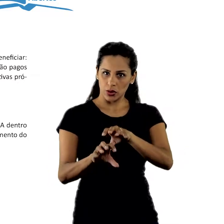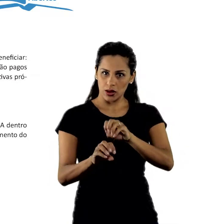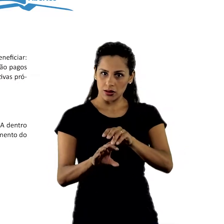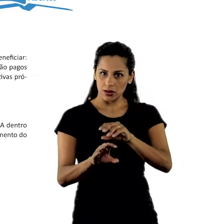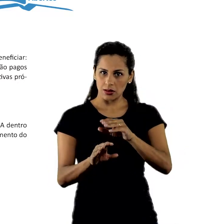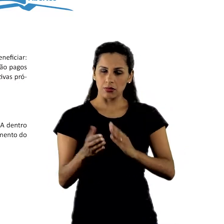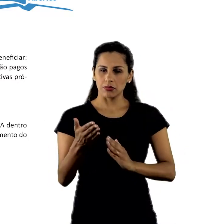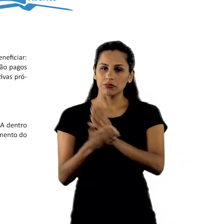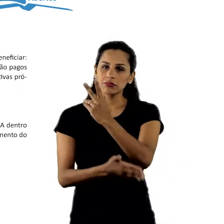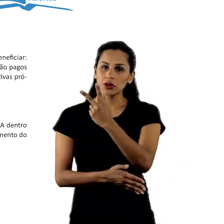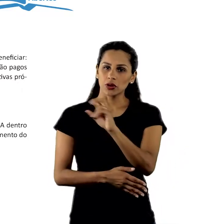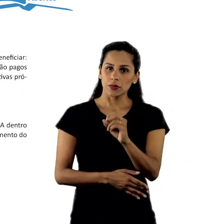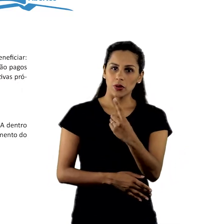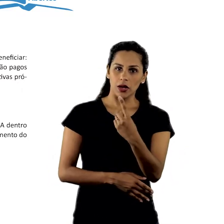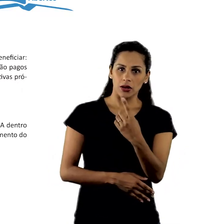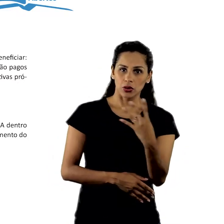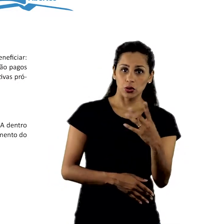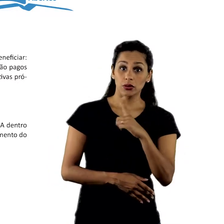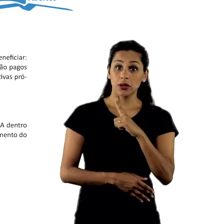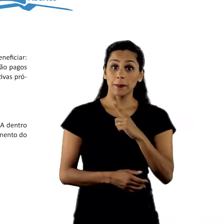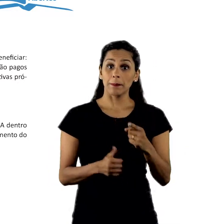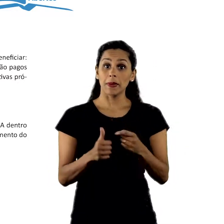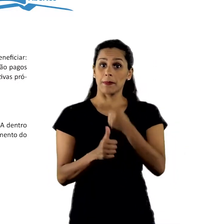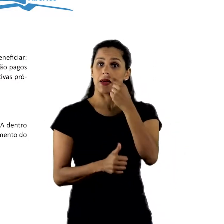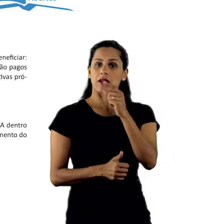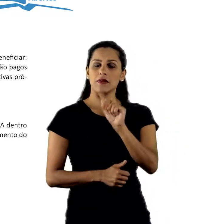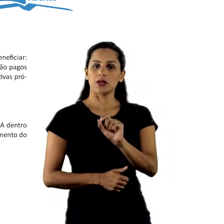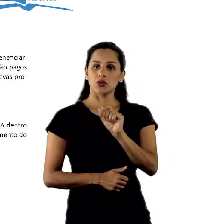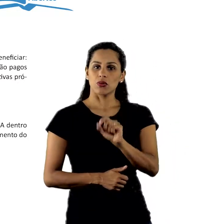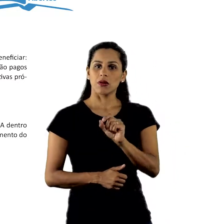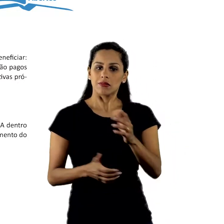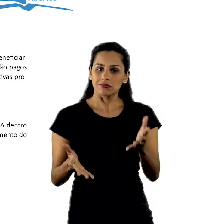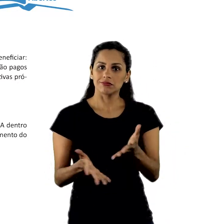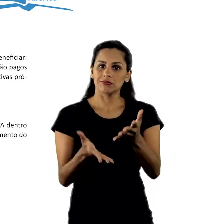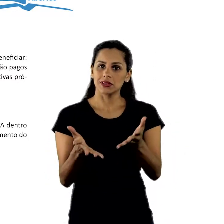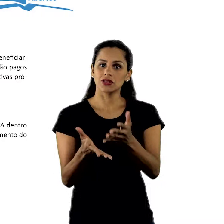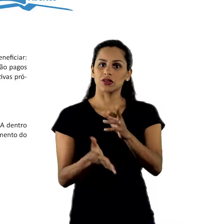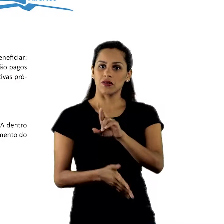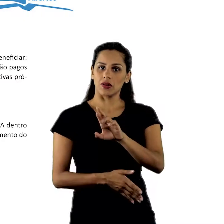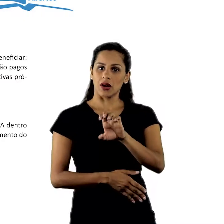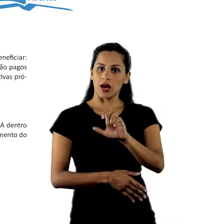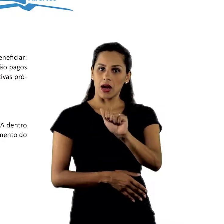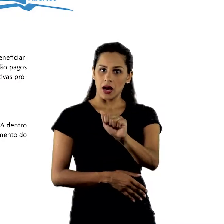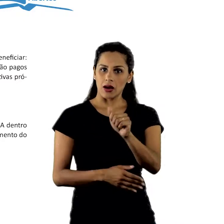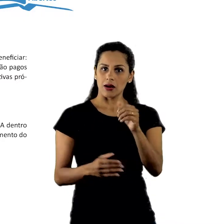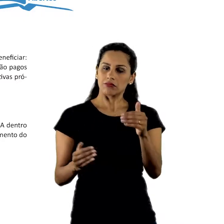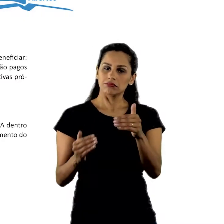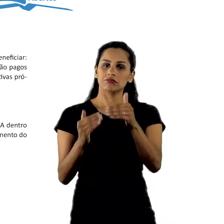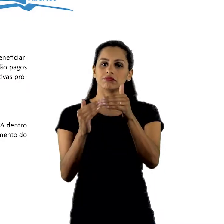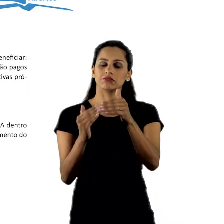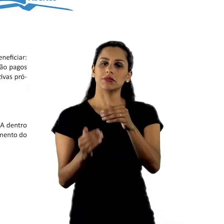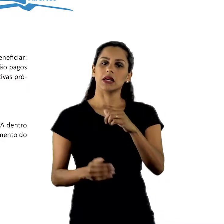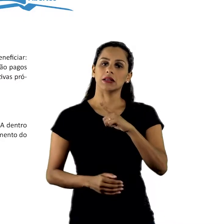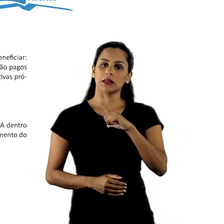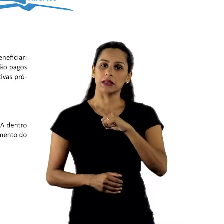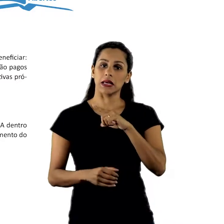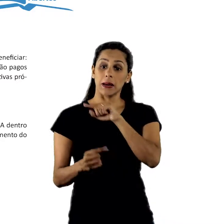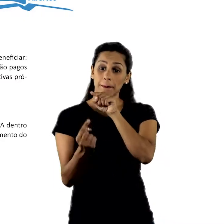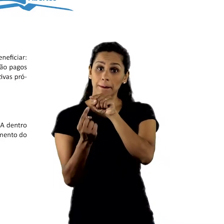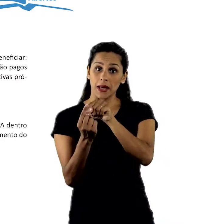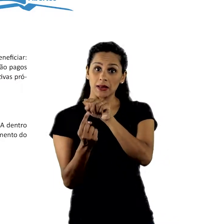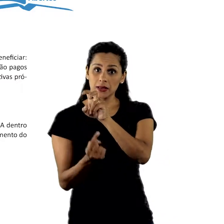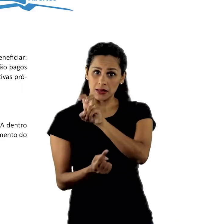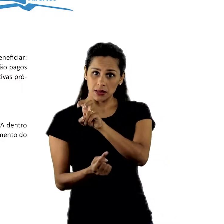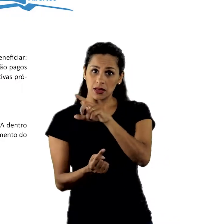2014 contempla pela primeira vez o incentivo á rea dentro de duas metas a meta 5 sobre